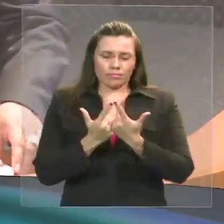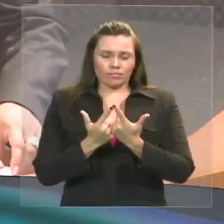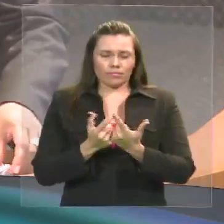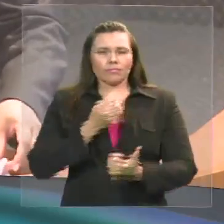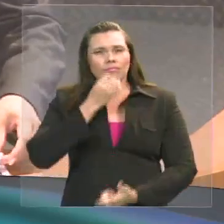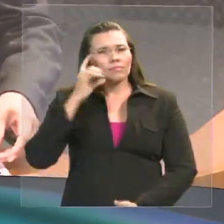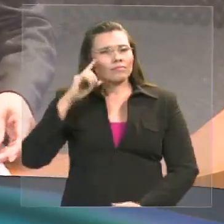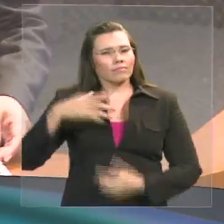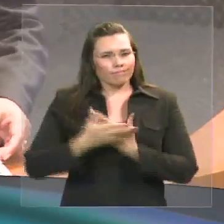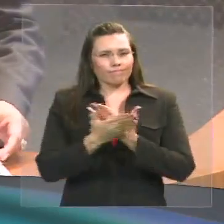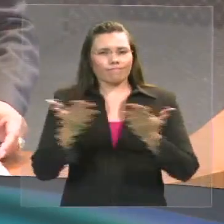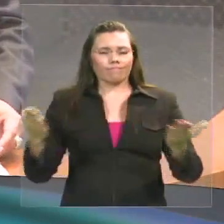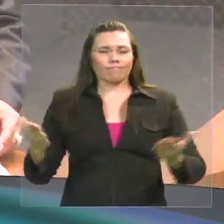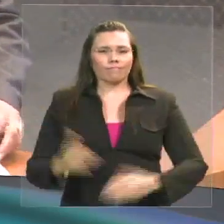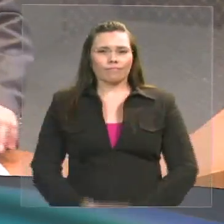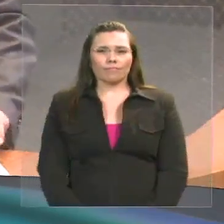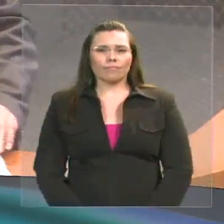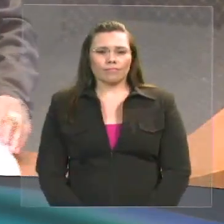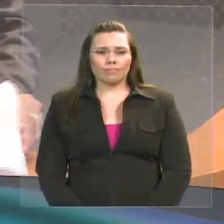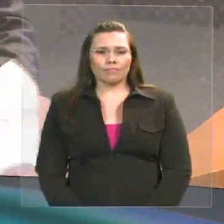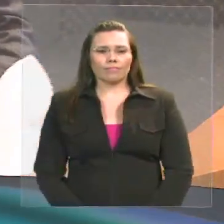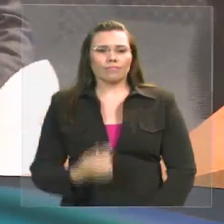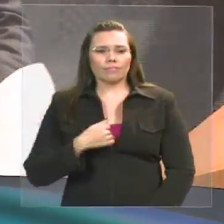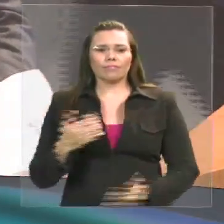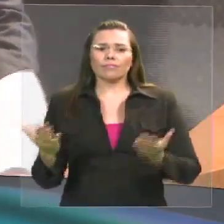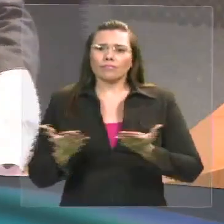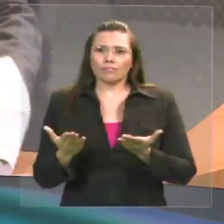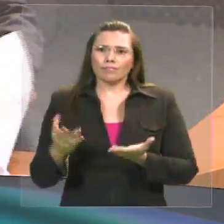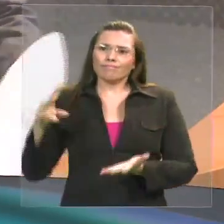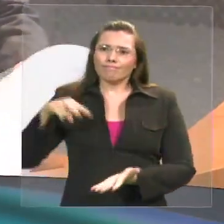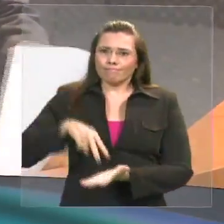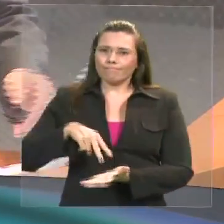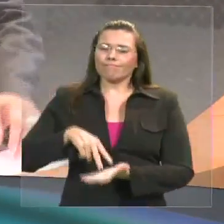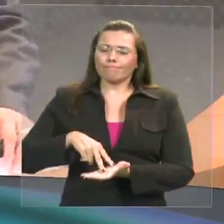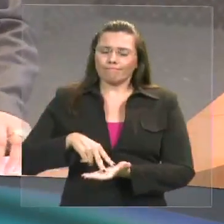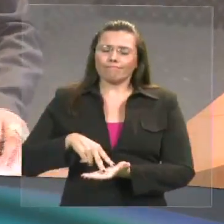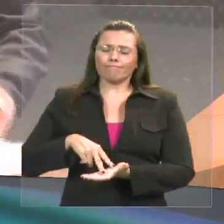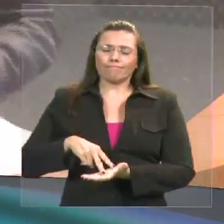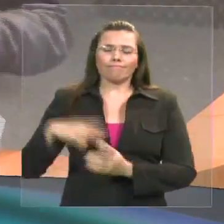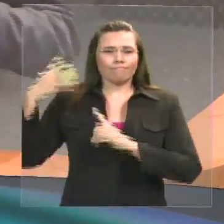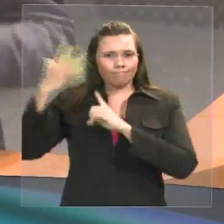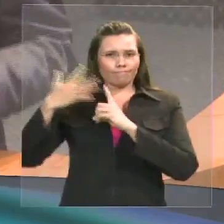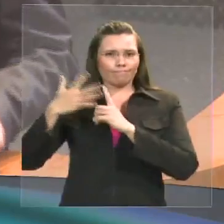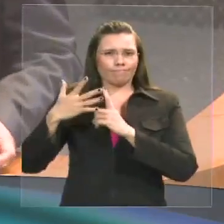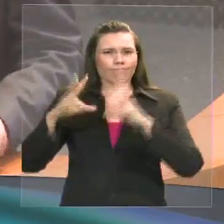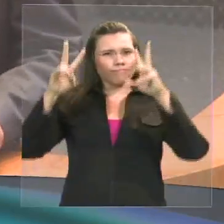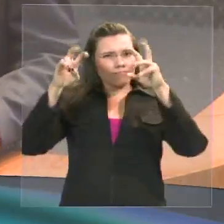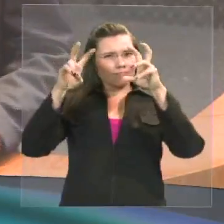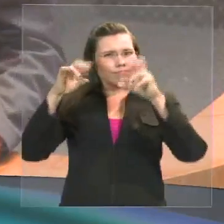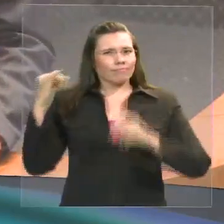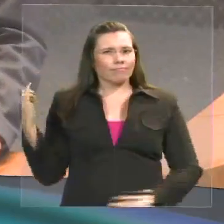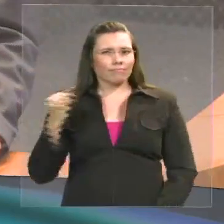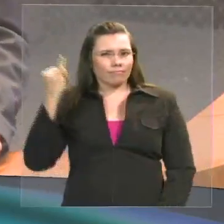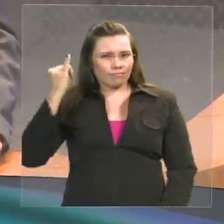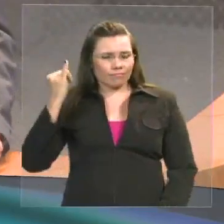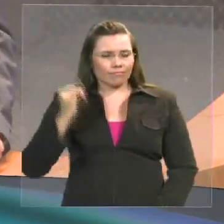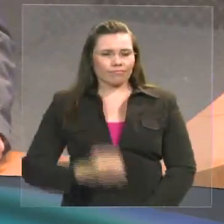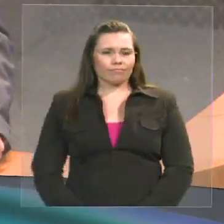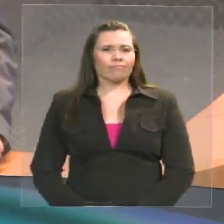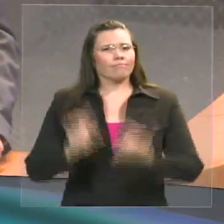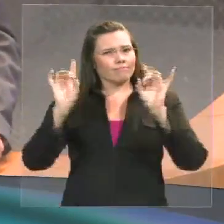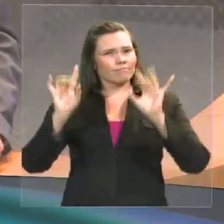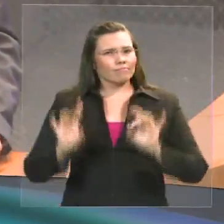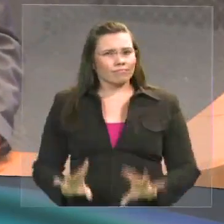todos. Senhoras e senhores, faço hoje um destaque importante, até porque nós precisamos divulgar as